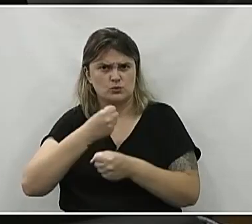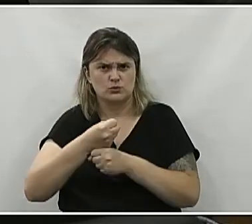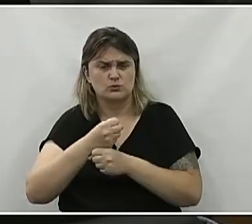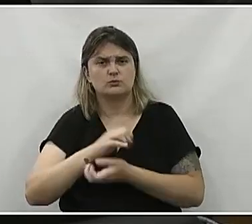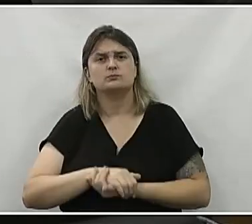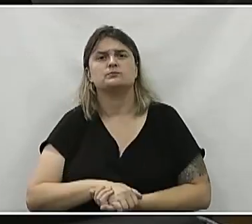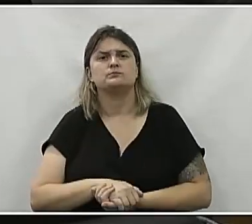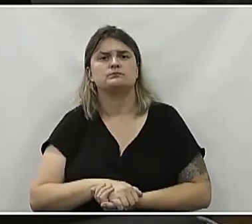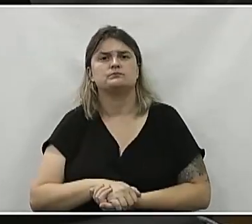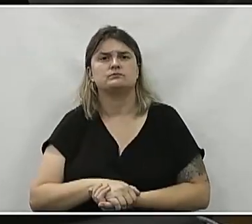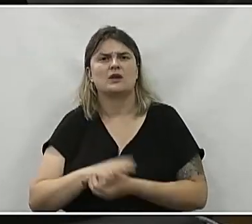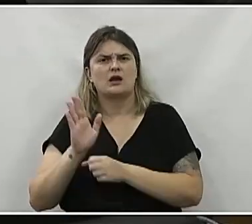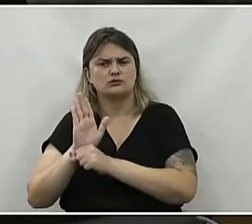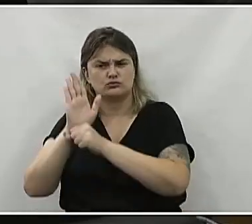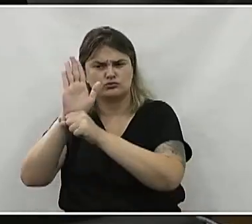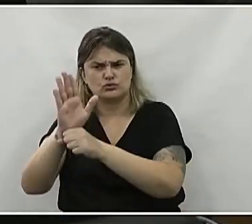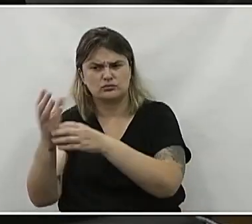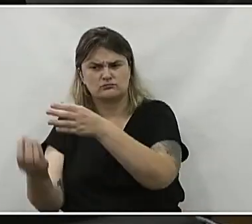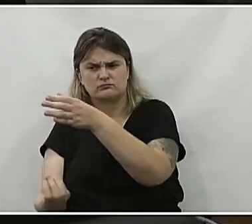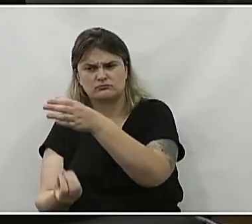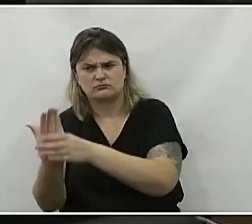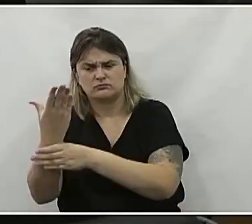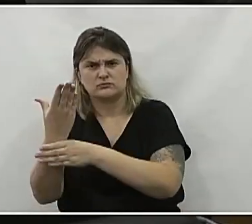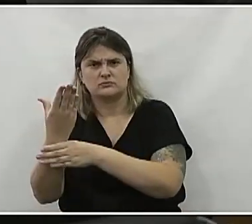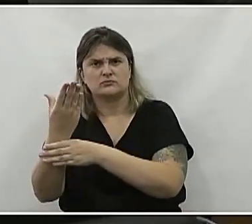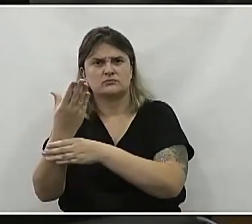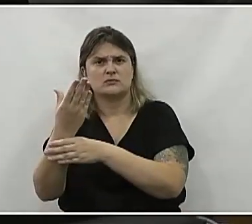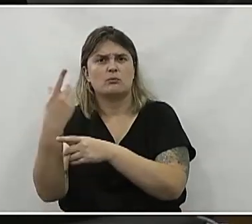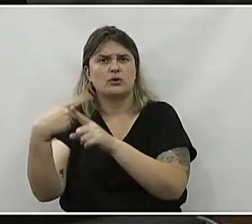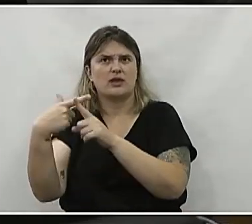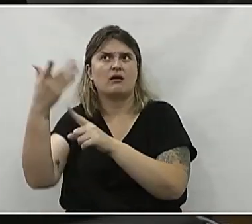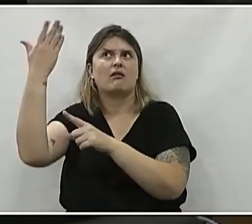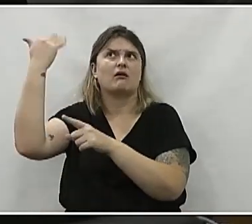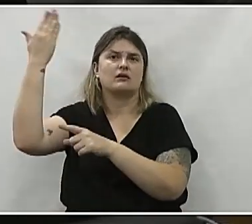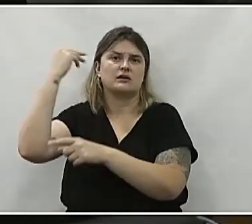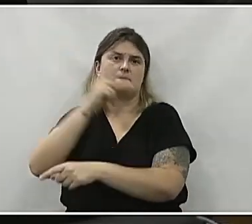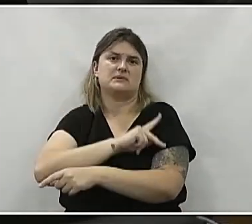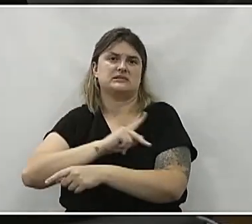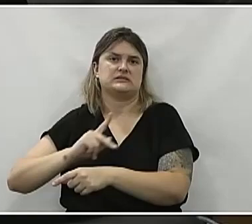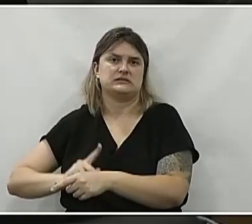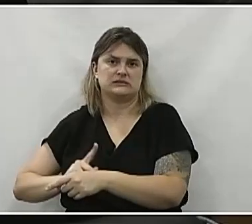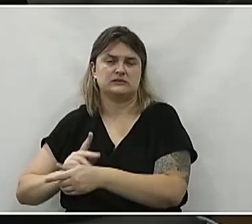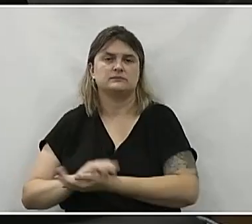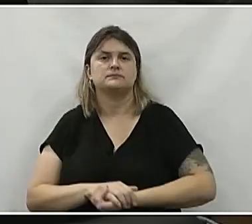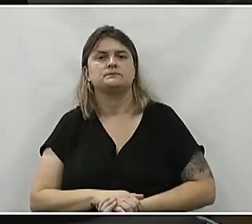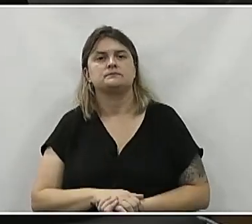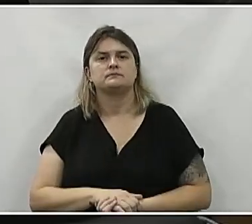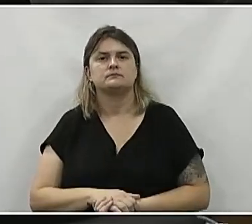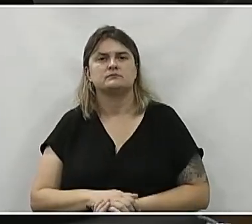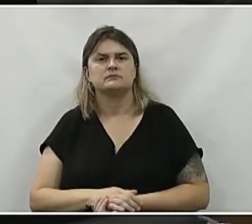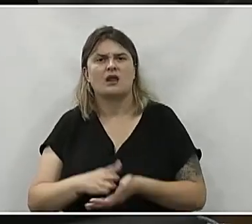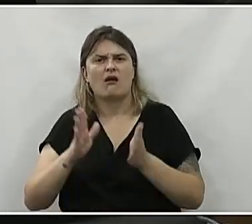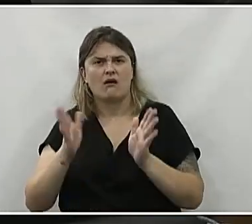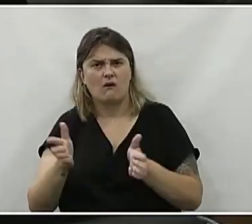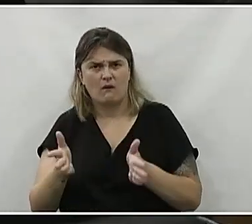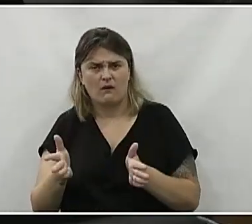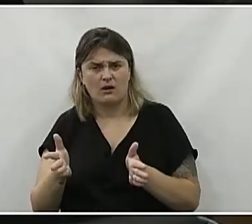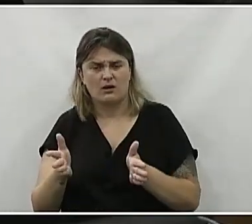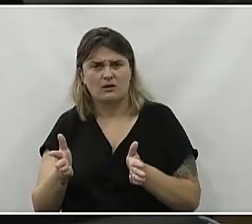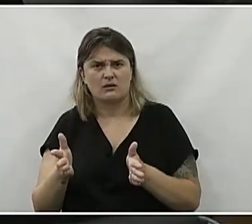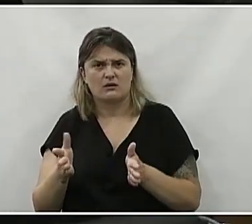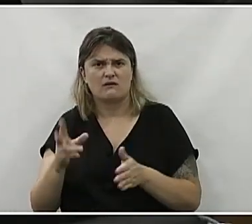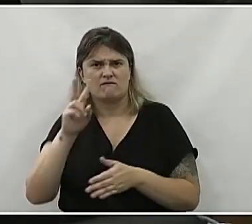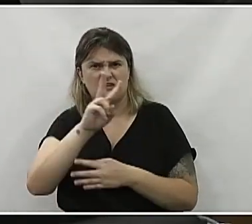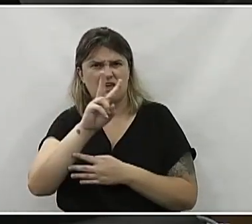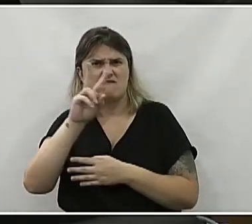anos ajudou a fundar o fundo porque era Presidente na gestão passada e agora a